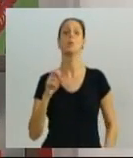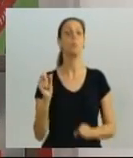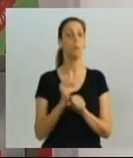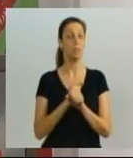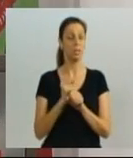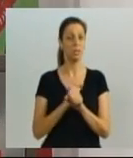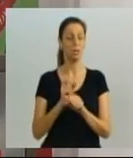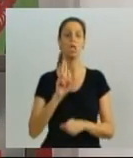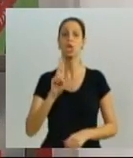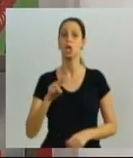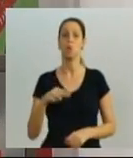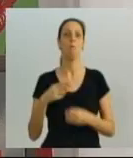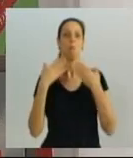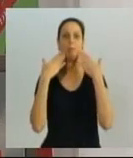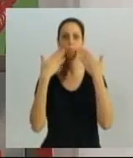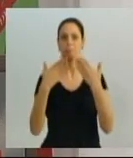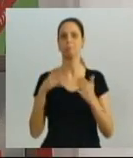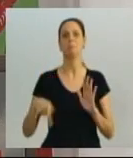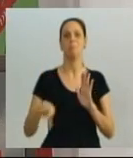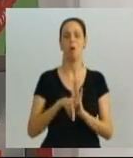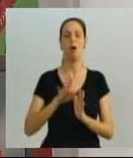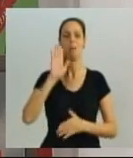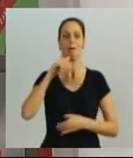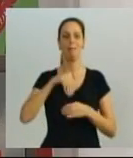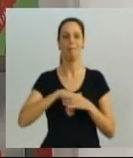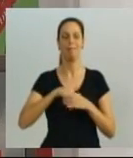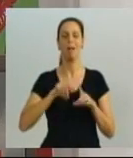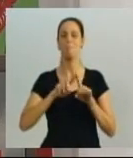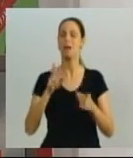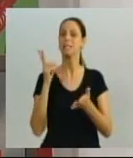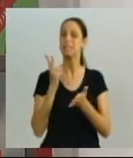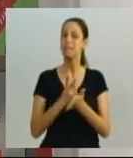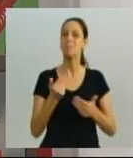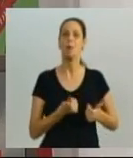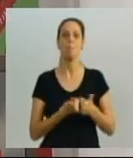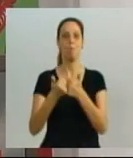Nunca dei a minha cara para ser candidato, mas sempre ajudei os candidatos.